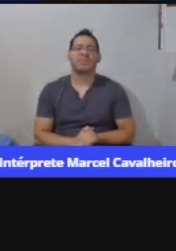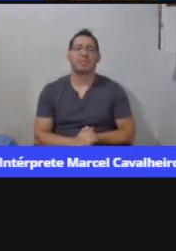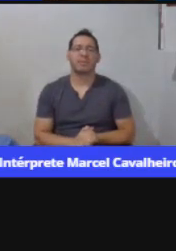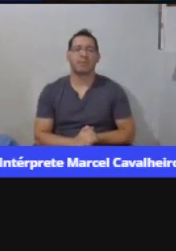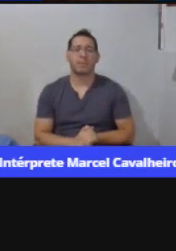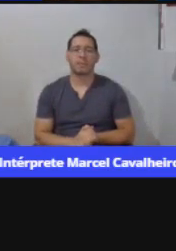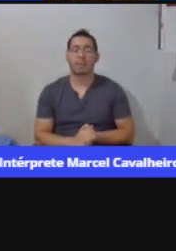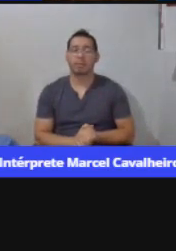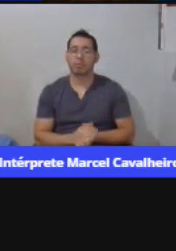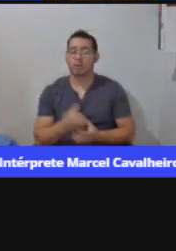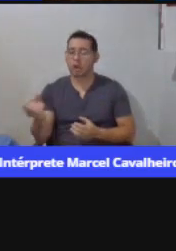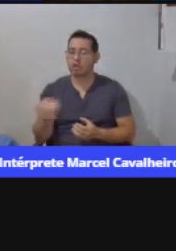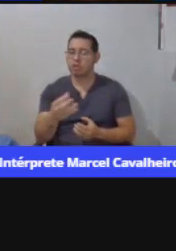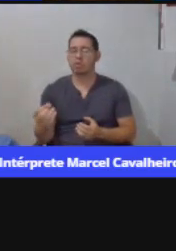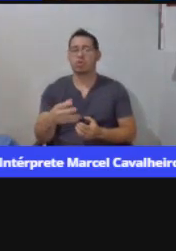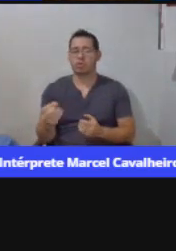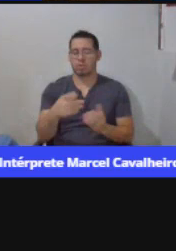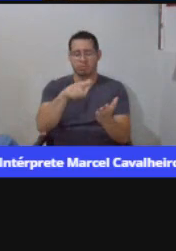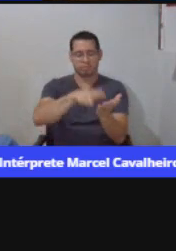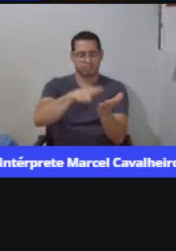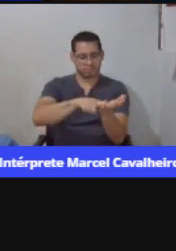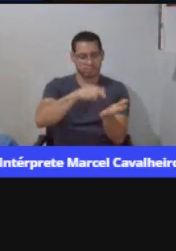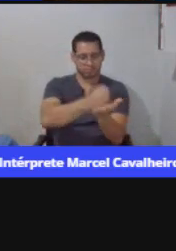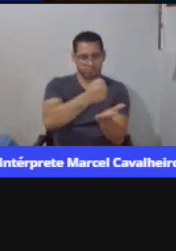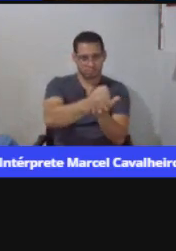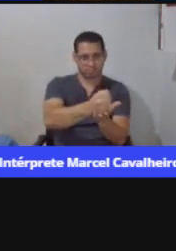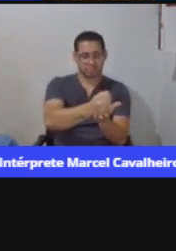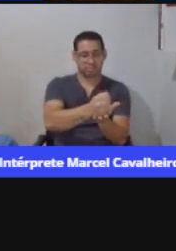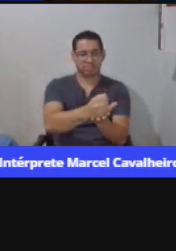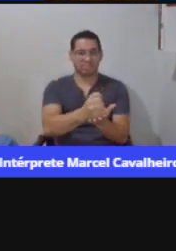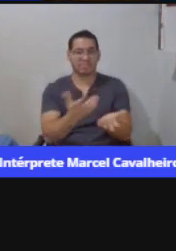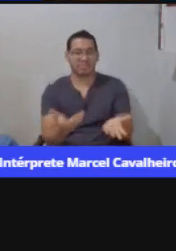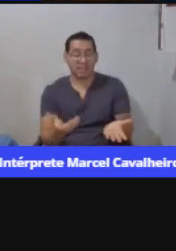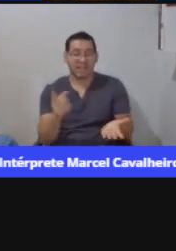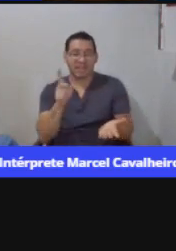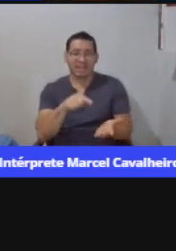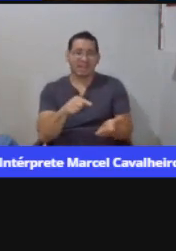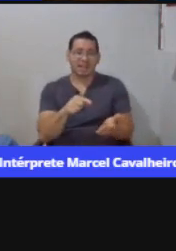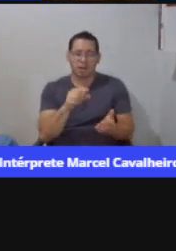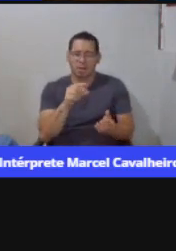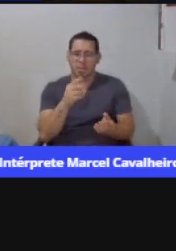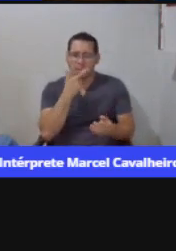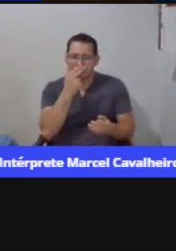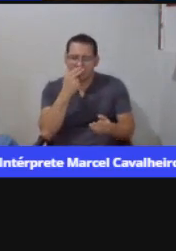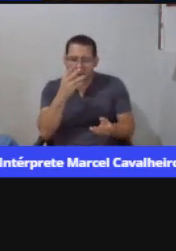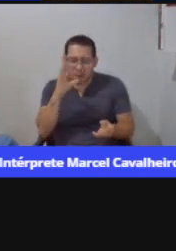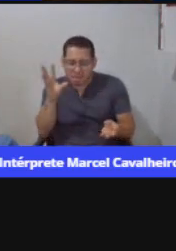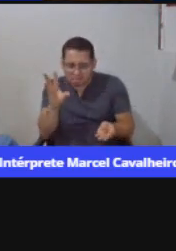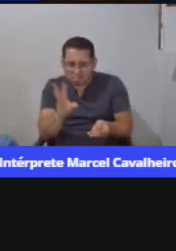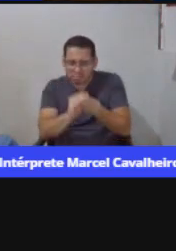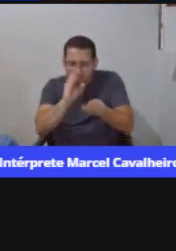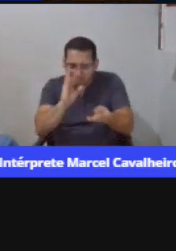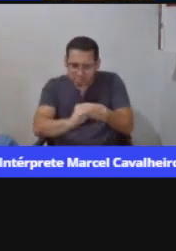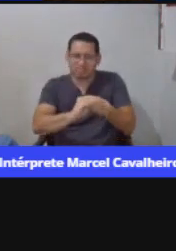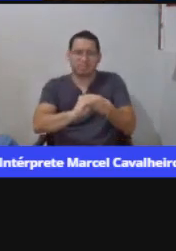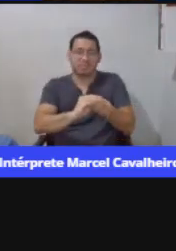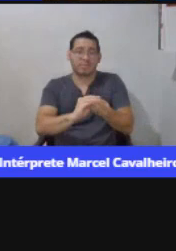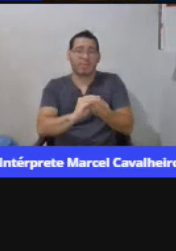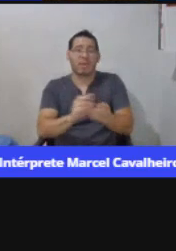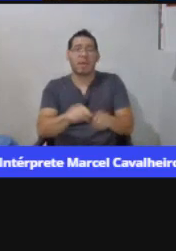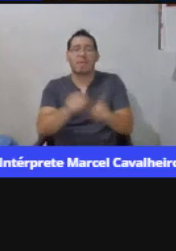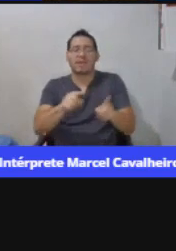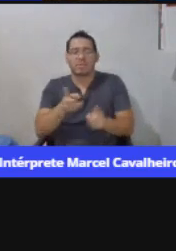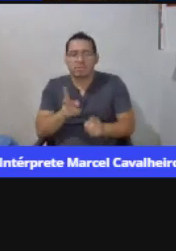O nosso novo documento, embora ele esteja um pouco mais enxuto, mais curto, foram mantidas